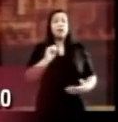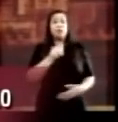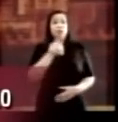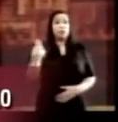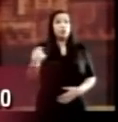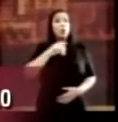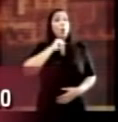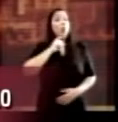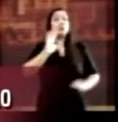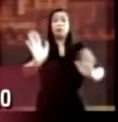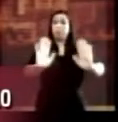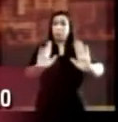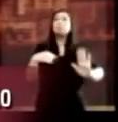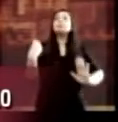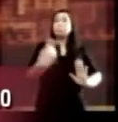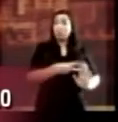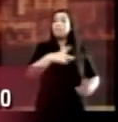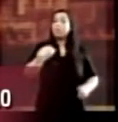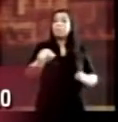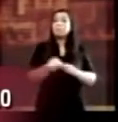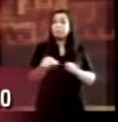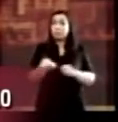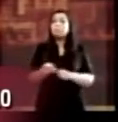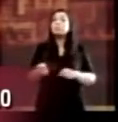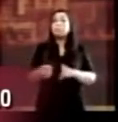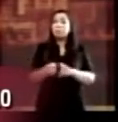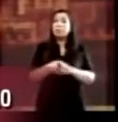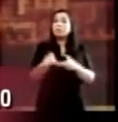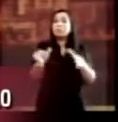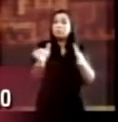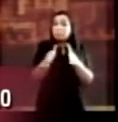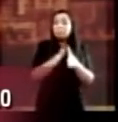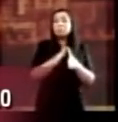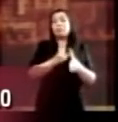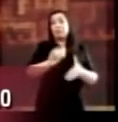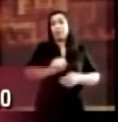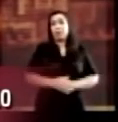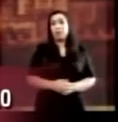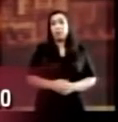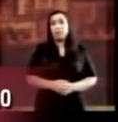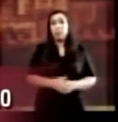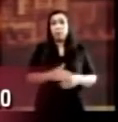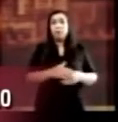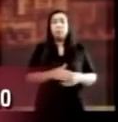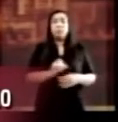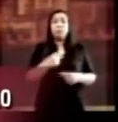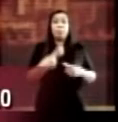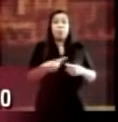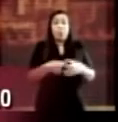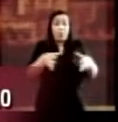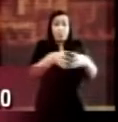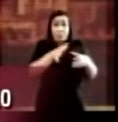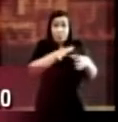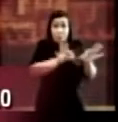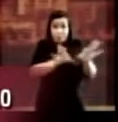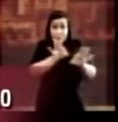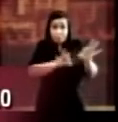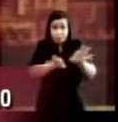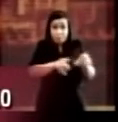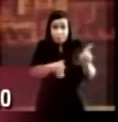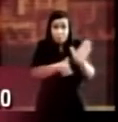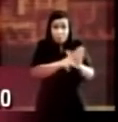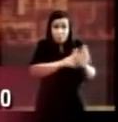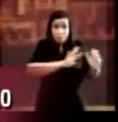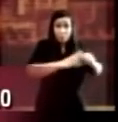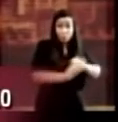tenham dúvida disso, que nós iremos restringir se for necessário. Porque a prioridade do comitê é